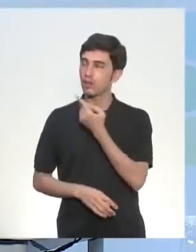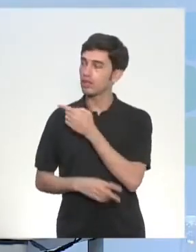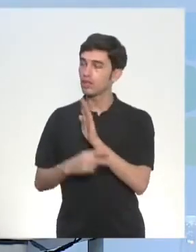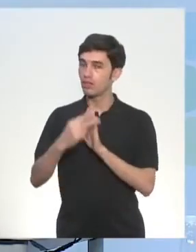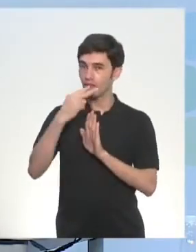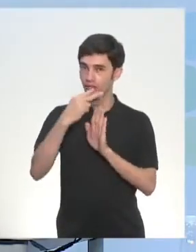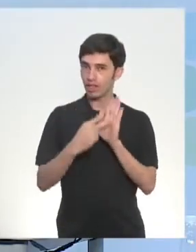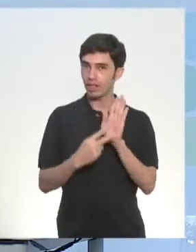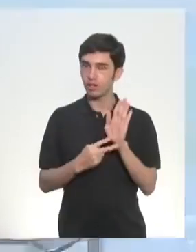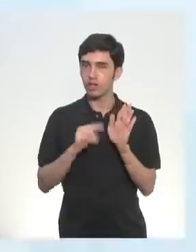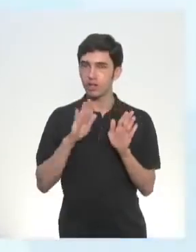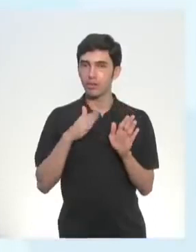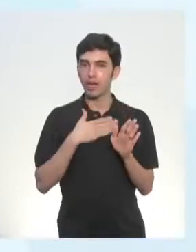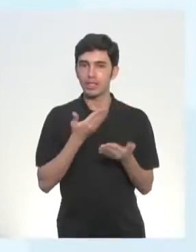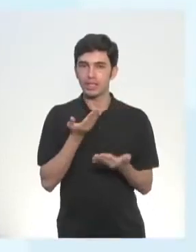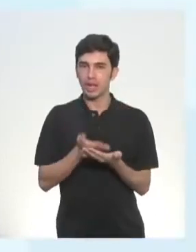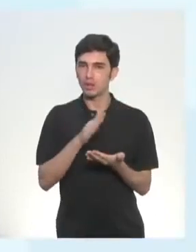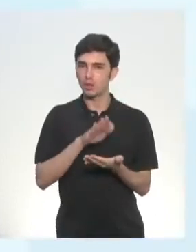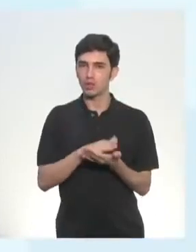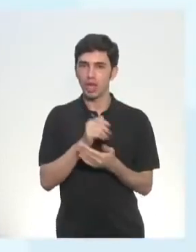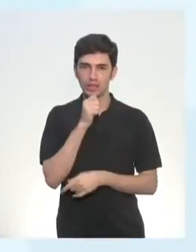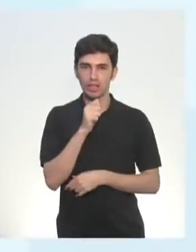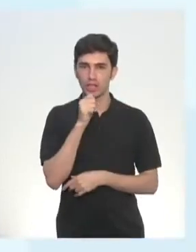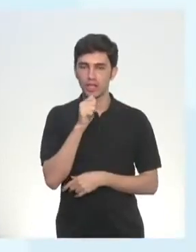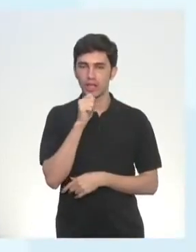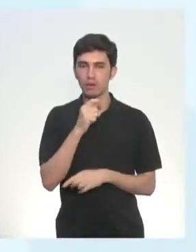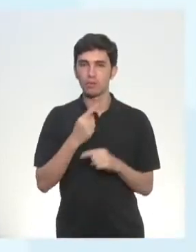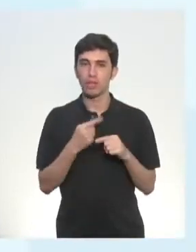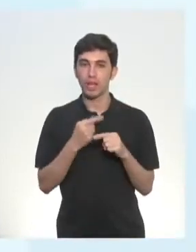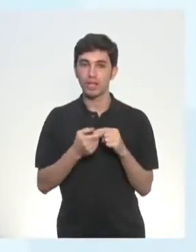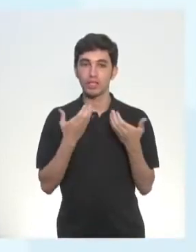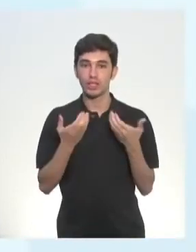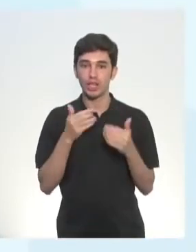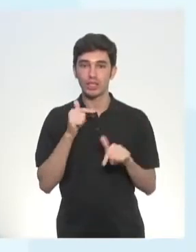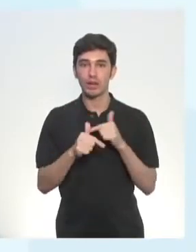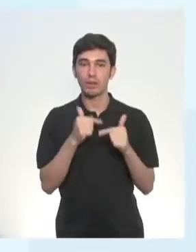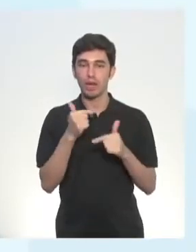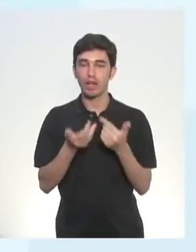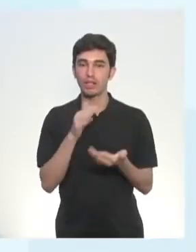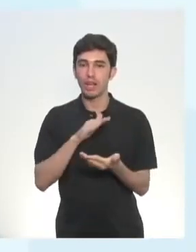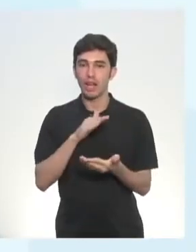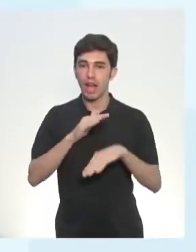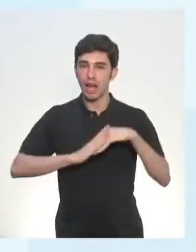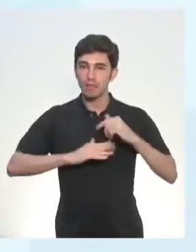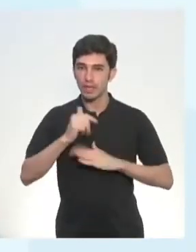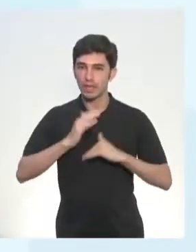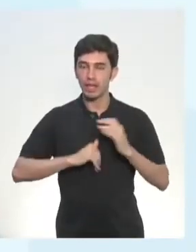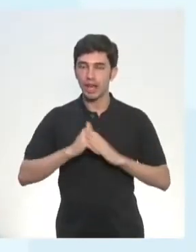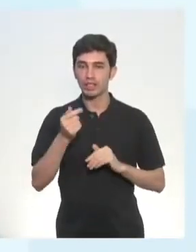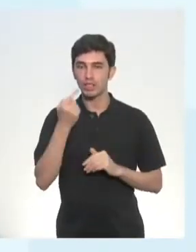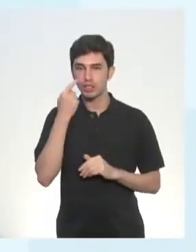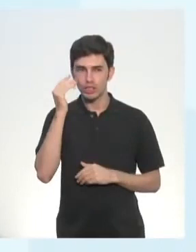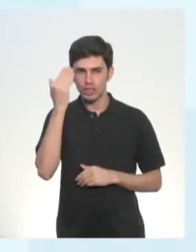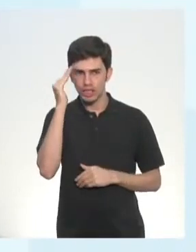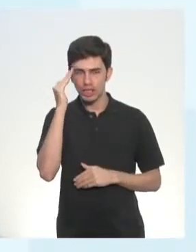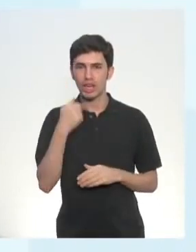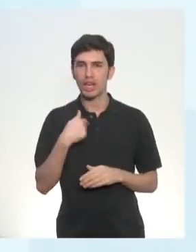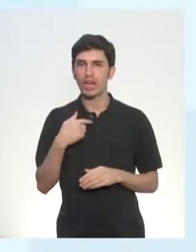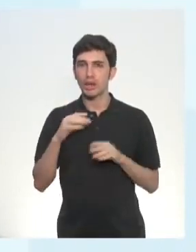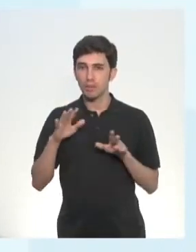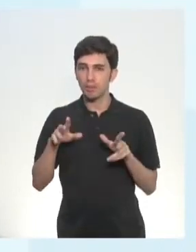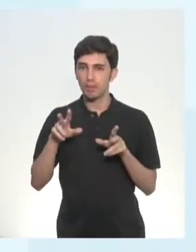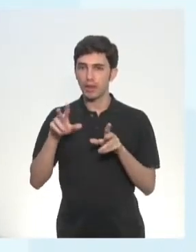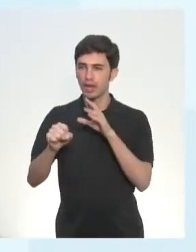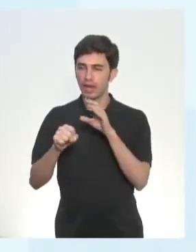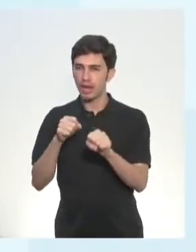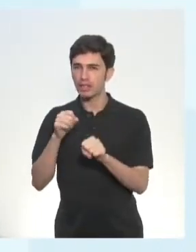do texto, mas nós não vamos fazer a tradução agora, porque a gente quer justamente trabalhar a habilidade de você conseguir inferir e extrair